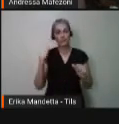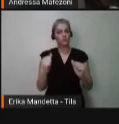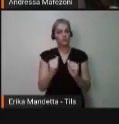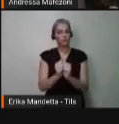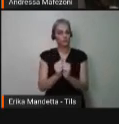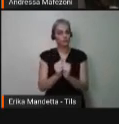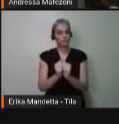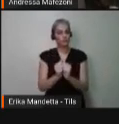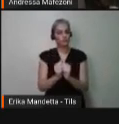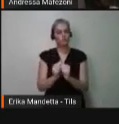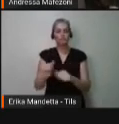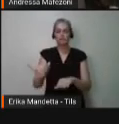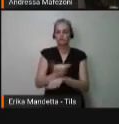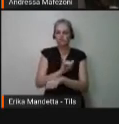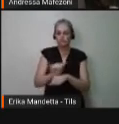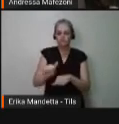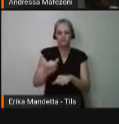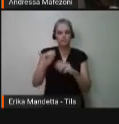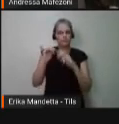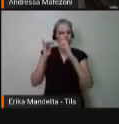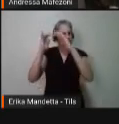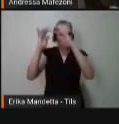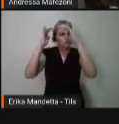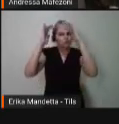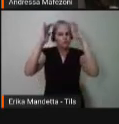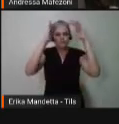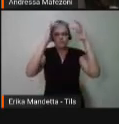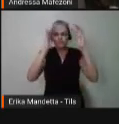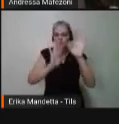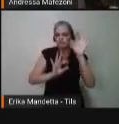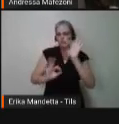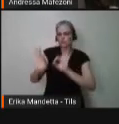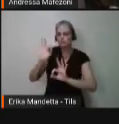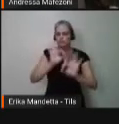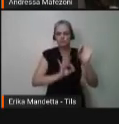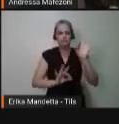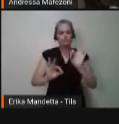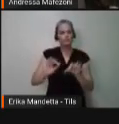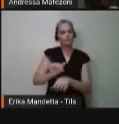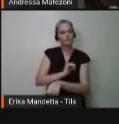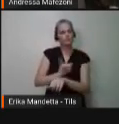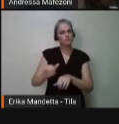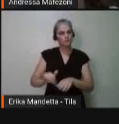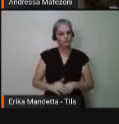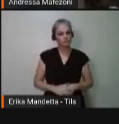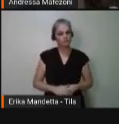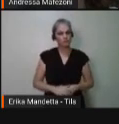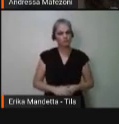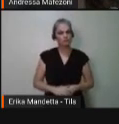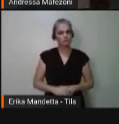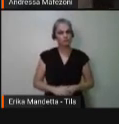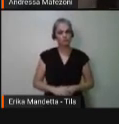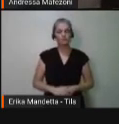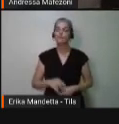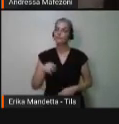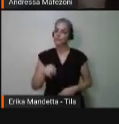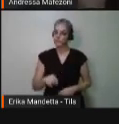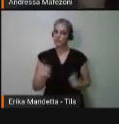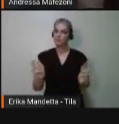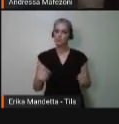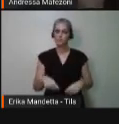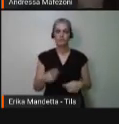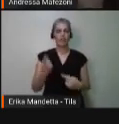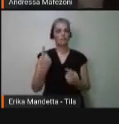bem articulada e coletiva nessas estratégias. Aí a questão do sucesso do trabalho que